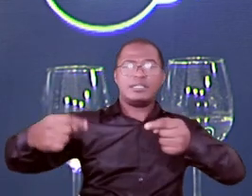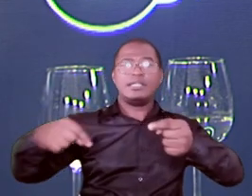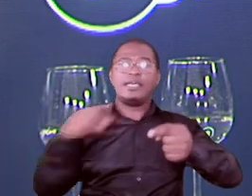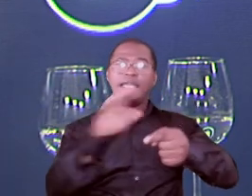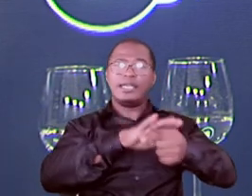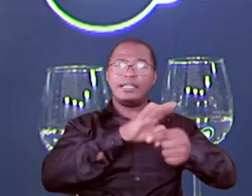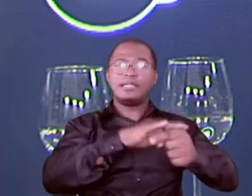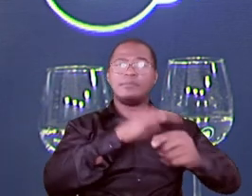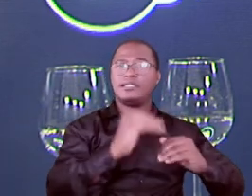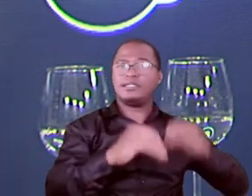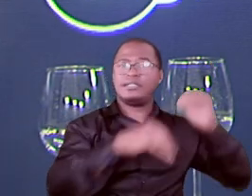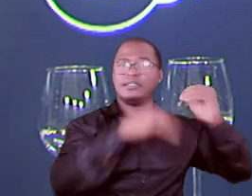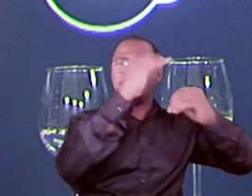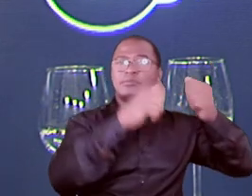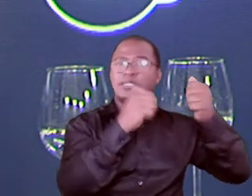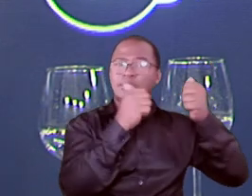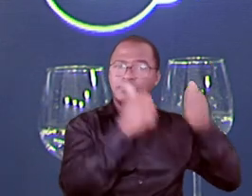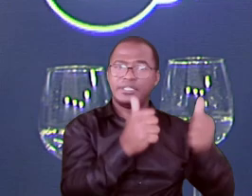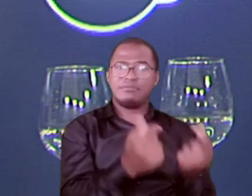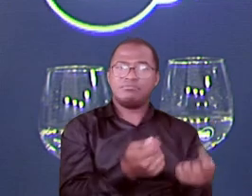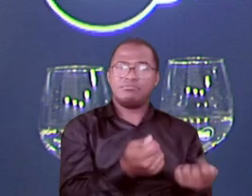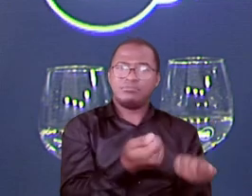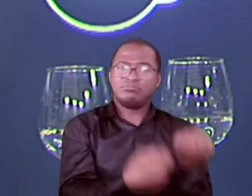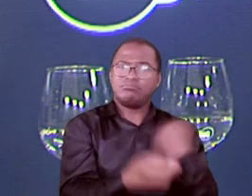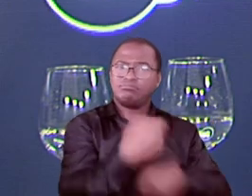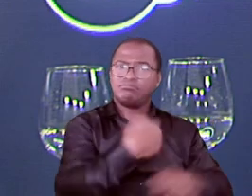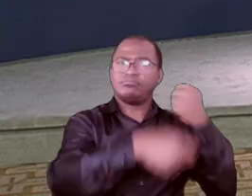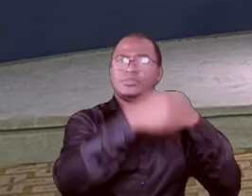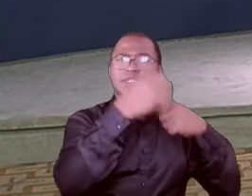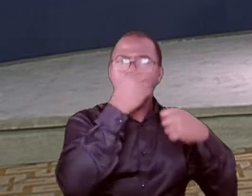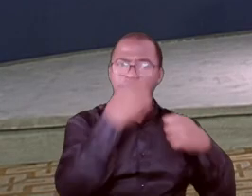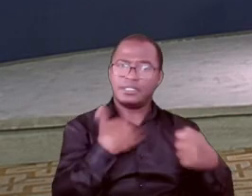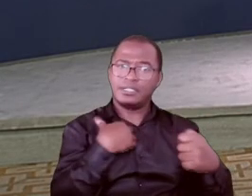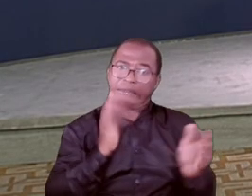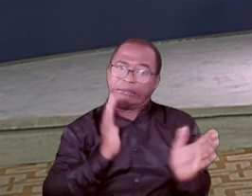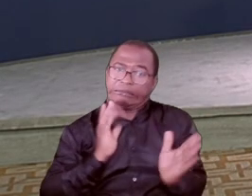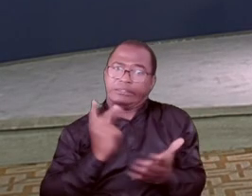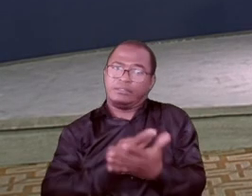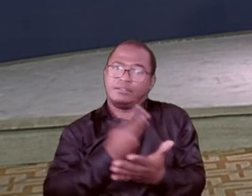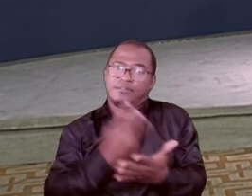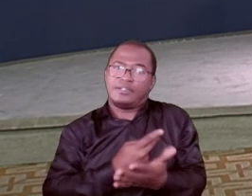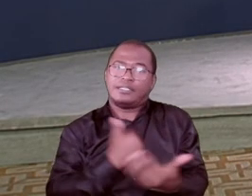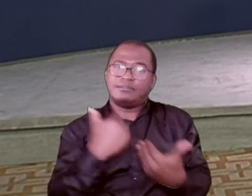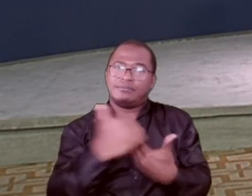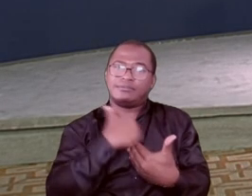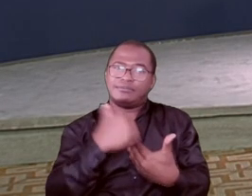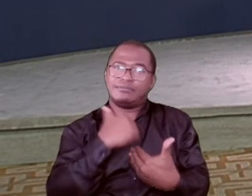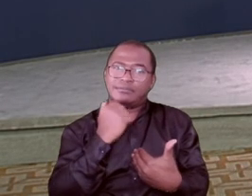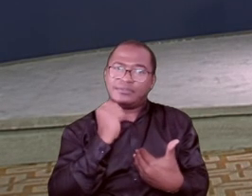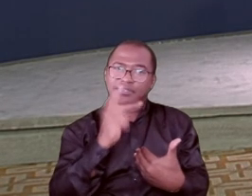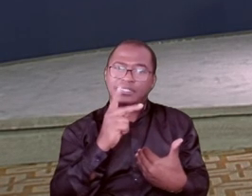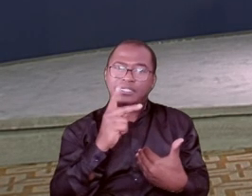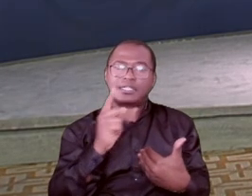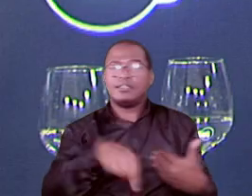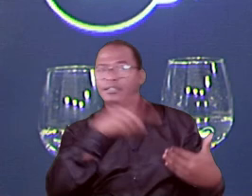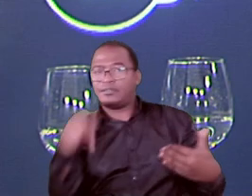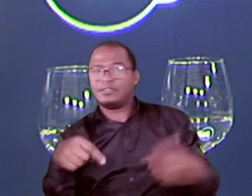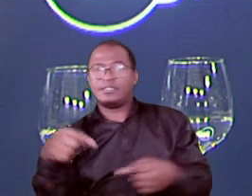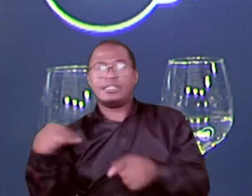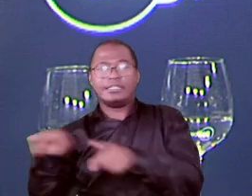rentável eu acho me corrija se eu tiver errado acho que tem ainda muito espaço para vocês dois crescerem